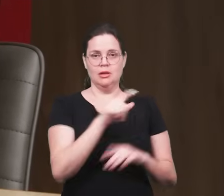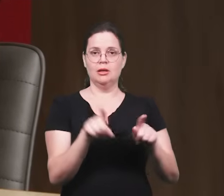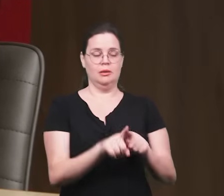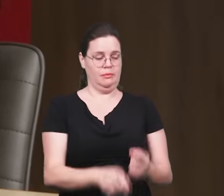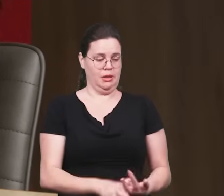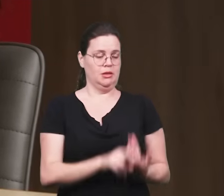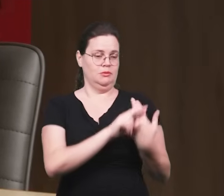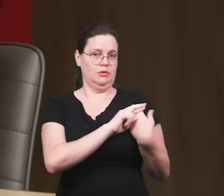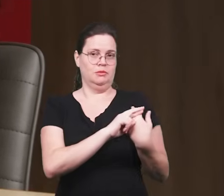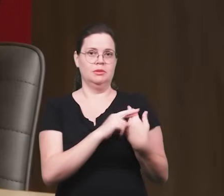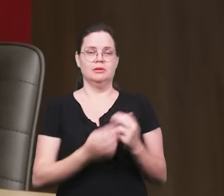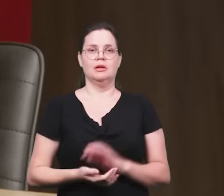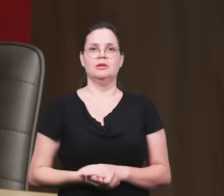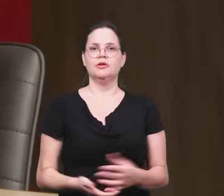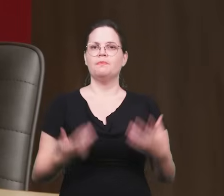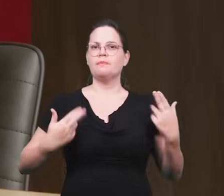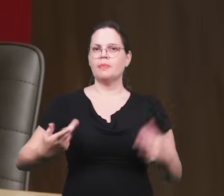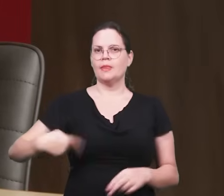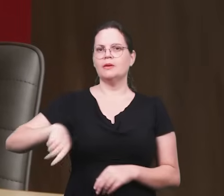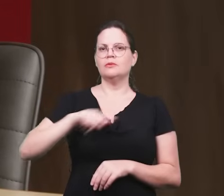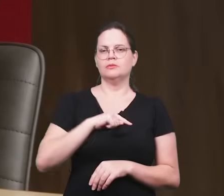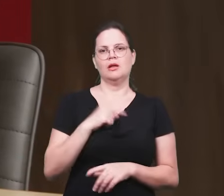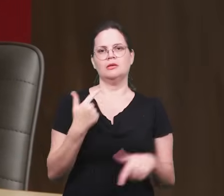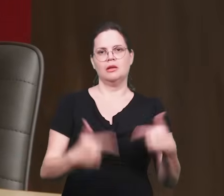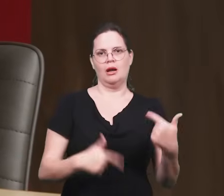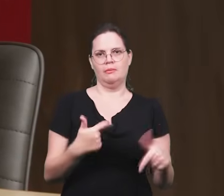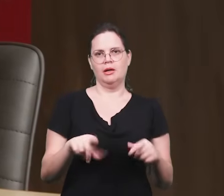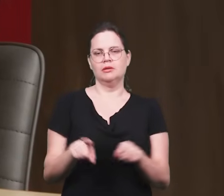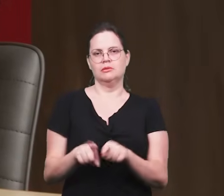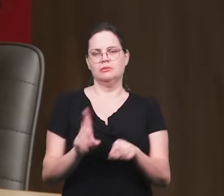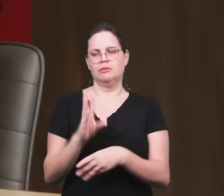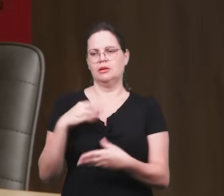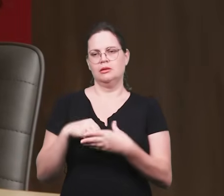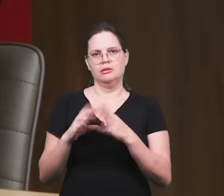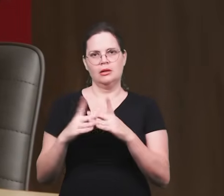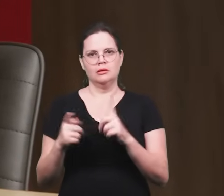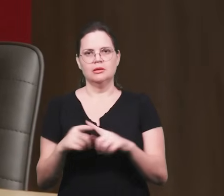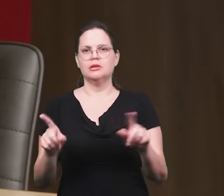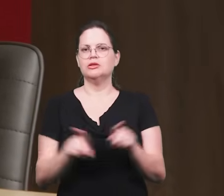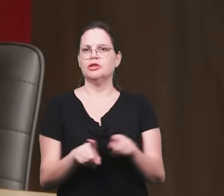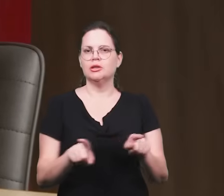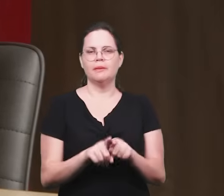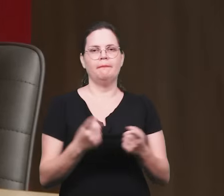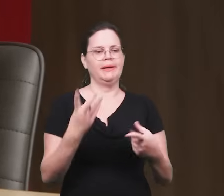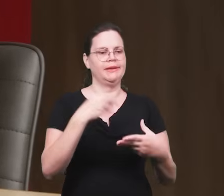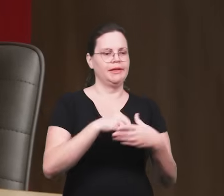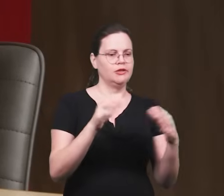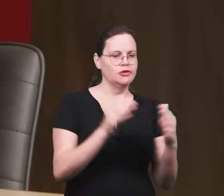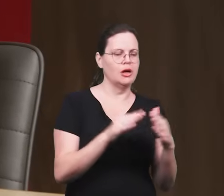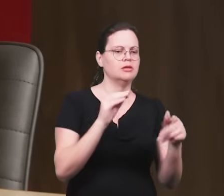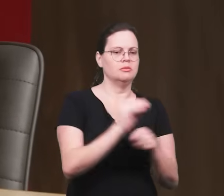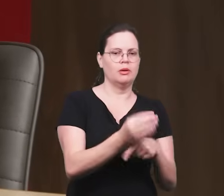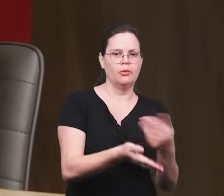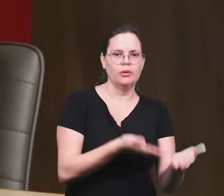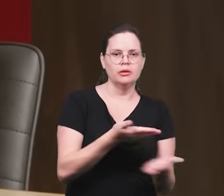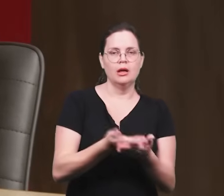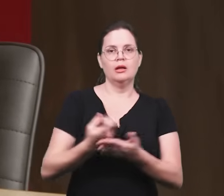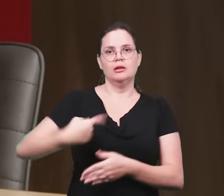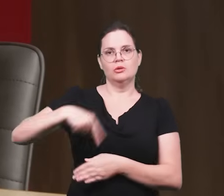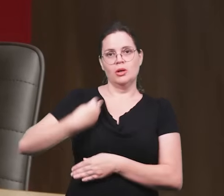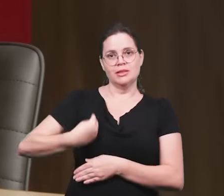nossos trabalhos, né, Eveline, também. No trabalho na obra do Senhor, em casa, como vocês já falaram, na nossa